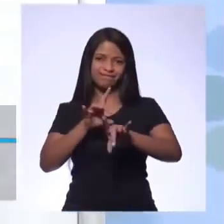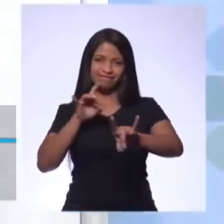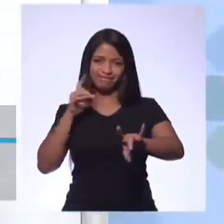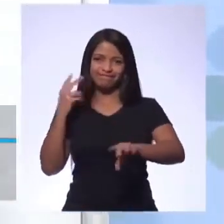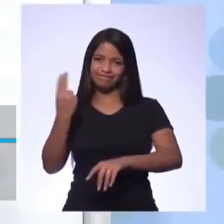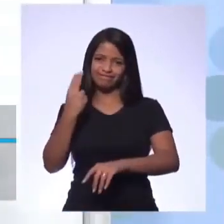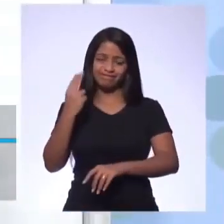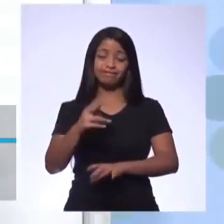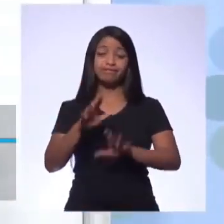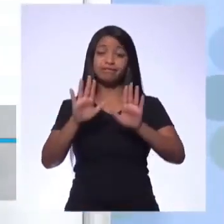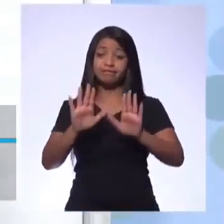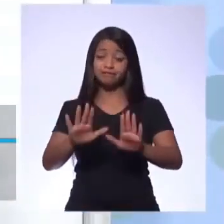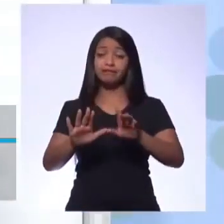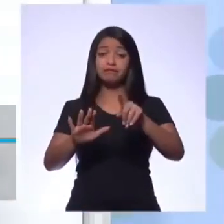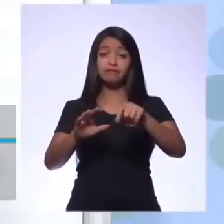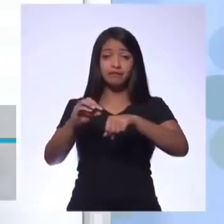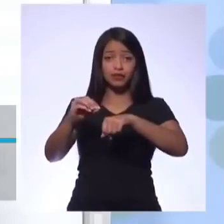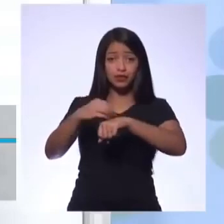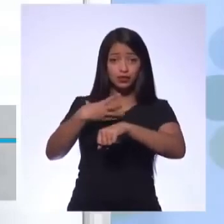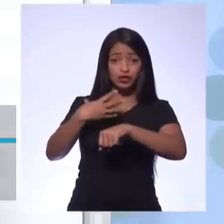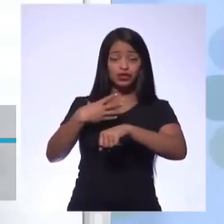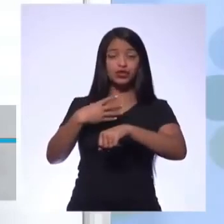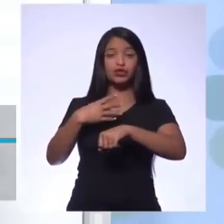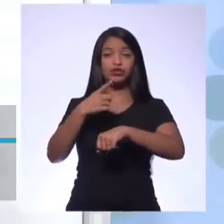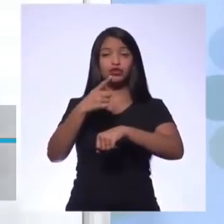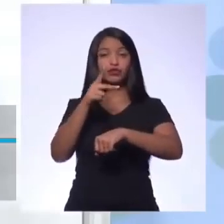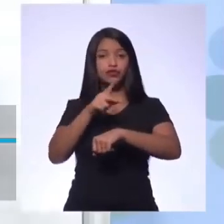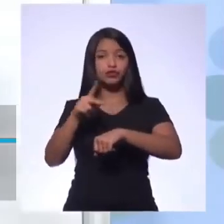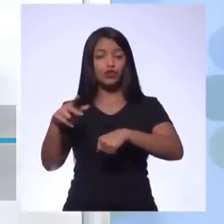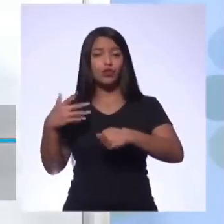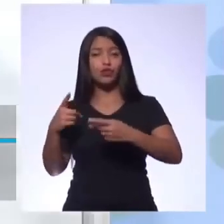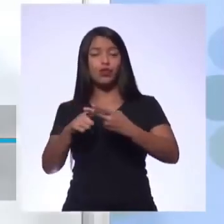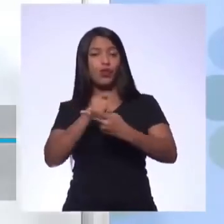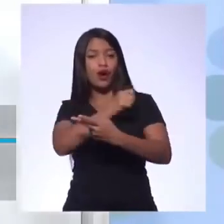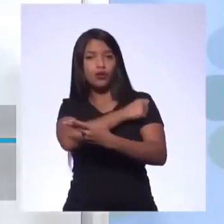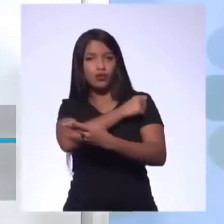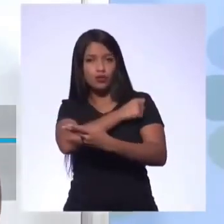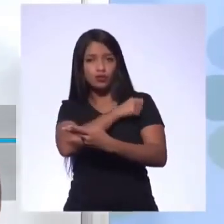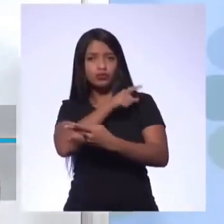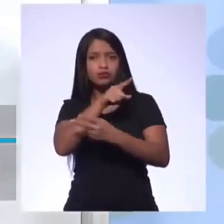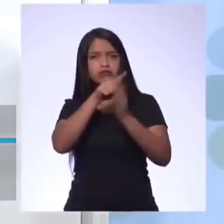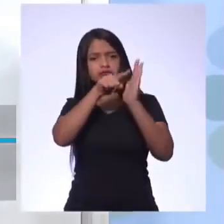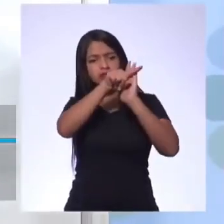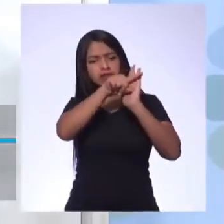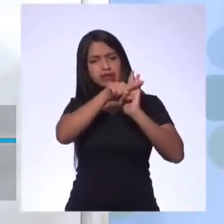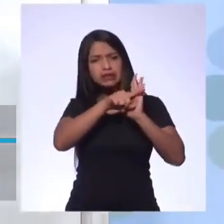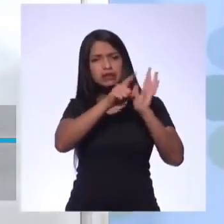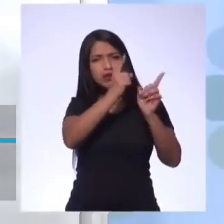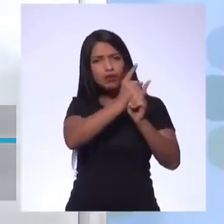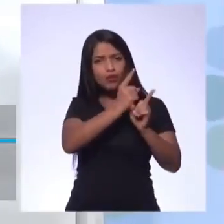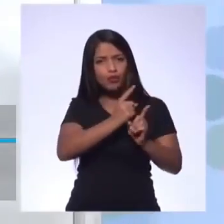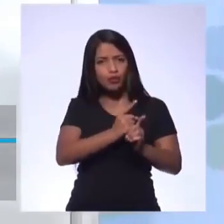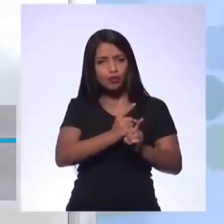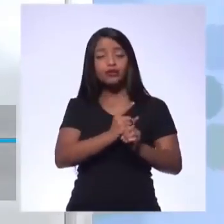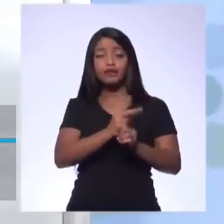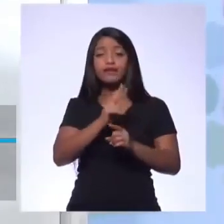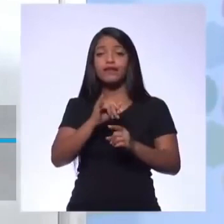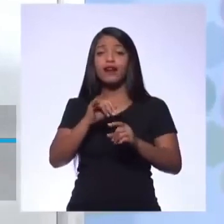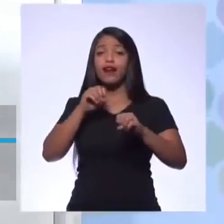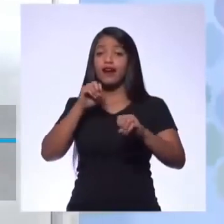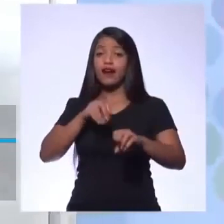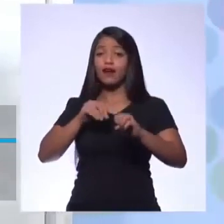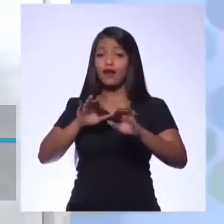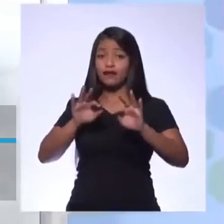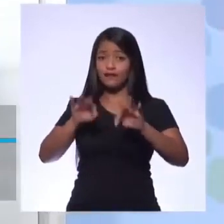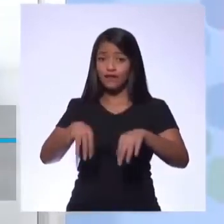Mas se você tiver alguma sugestão, você aí professor, você aí aluno, fizer uma pesquisa e tudo mais, no final da aula eu vou deixar um hashtag, aí se